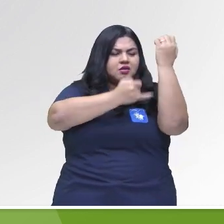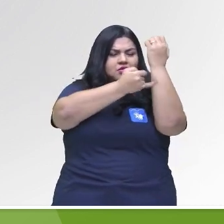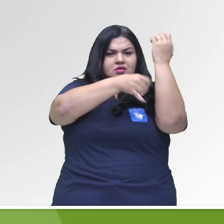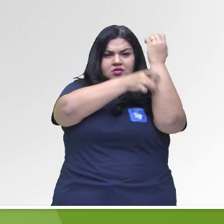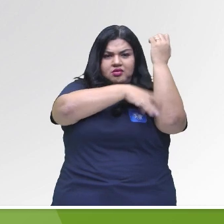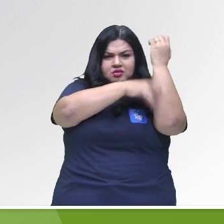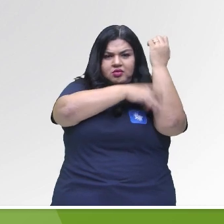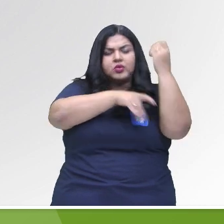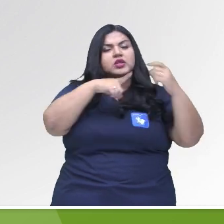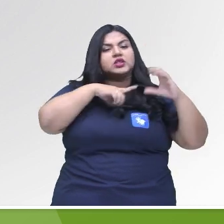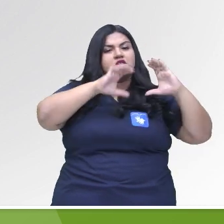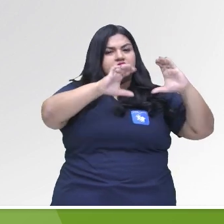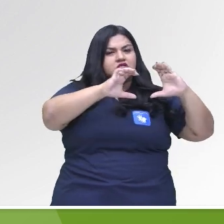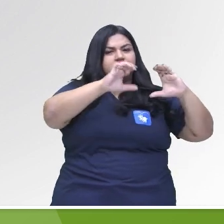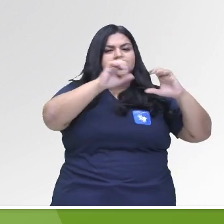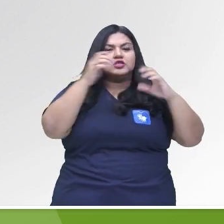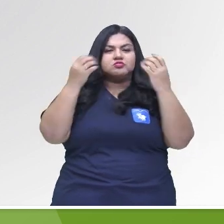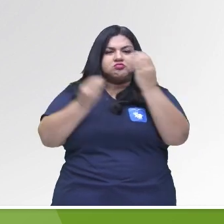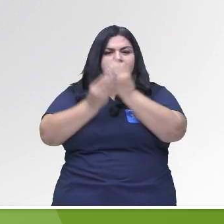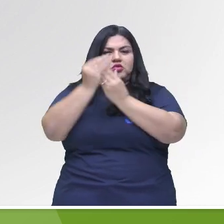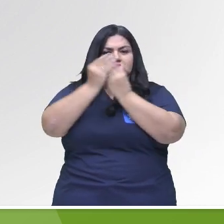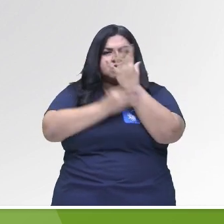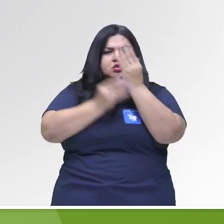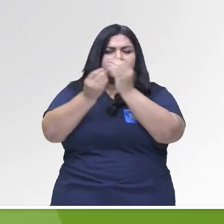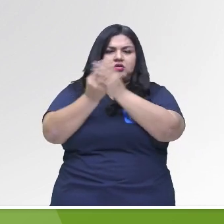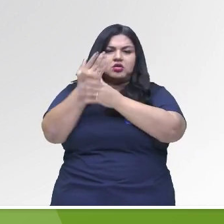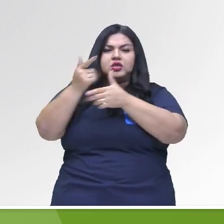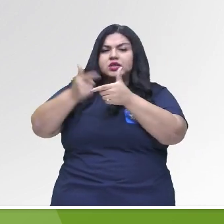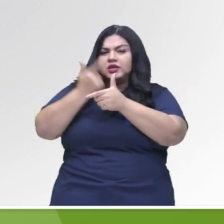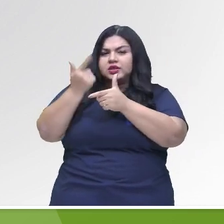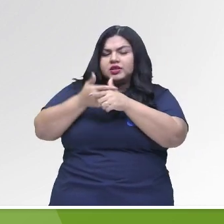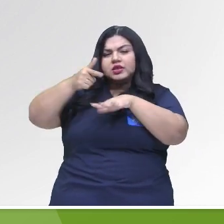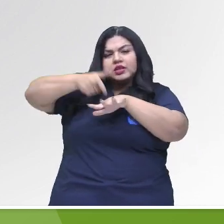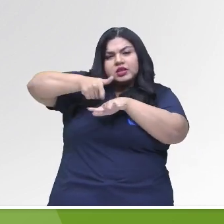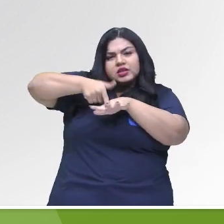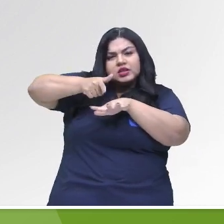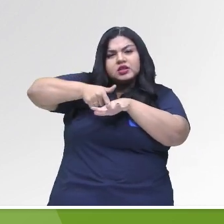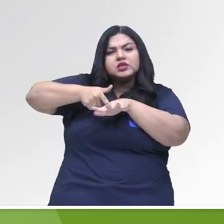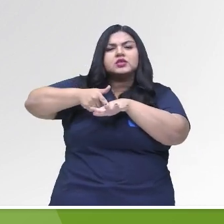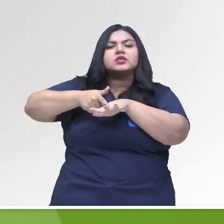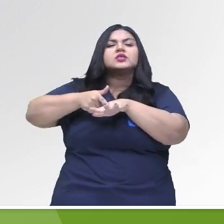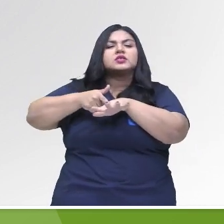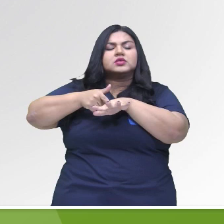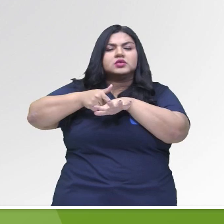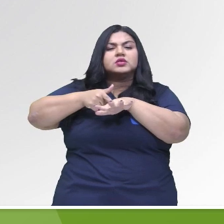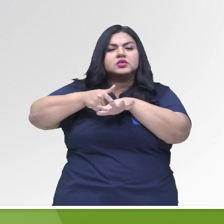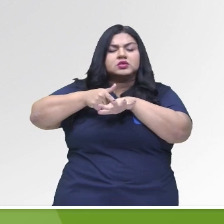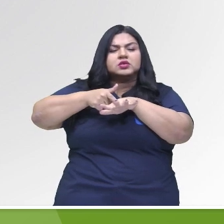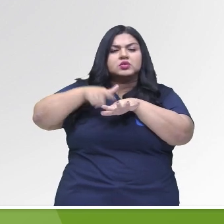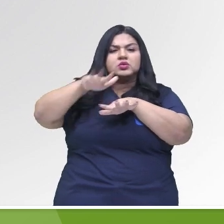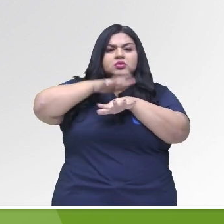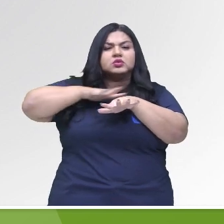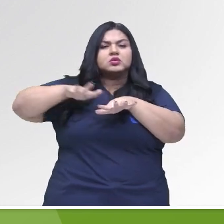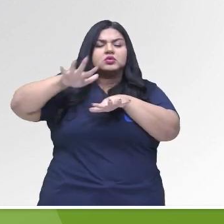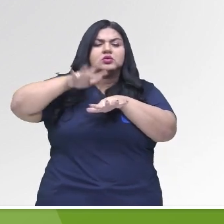aí o pneu, as luvas, sandálias de borracha, as luvas de borracha, de forma